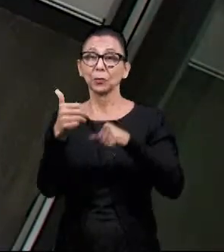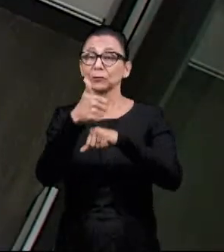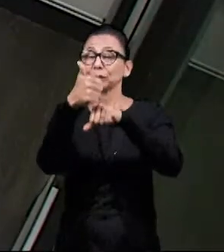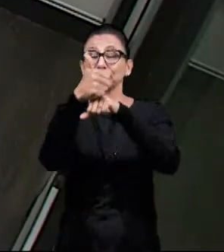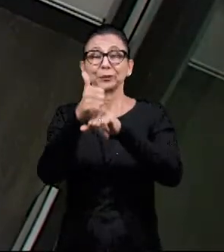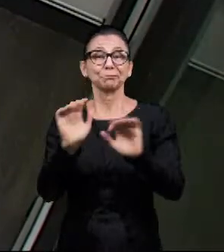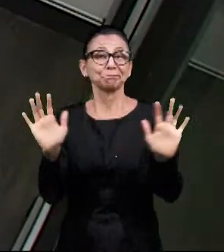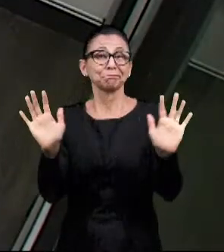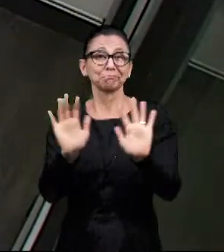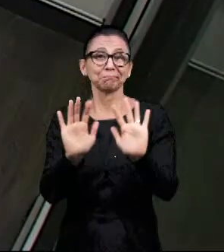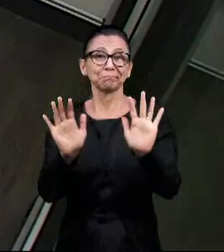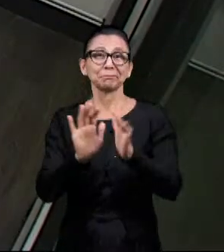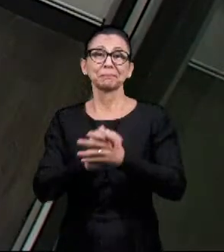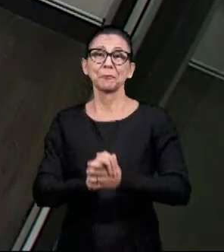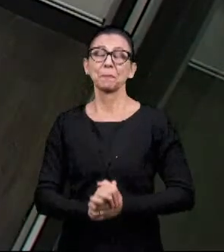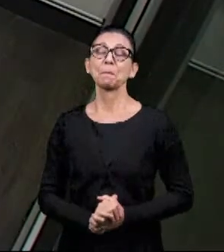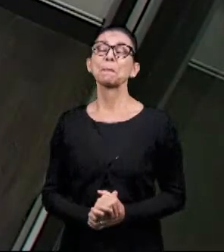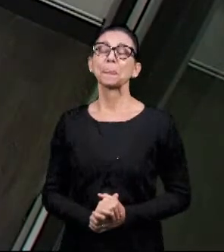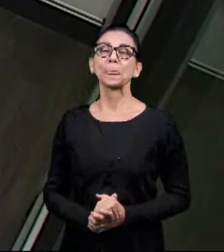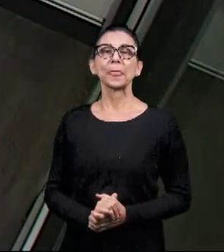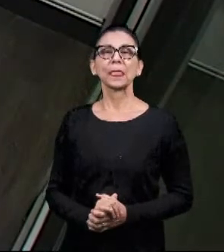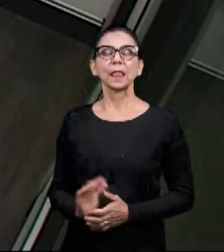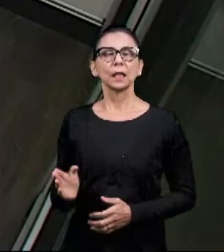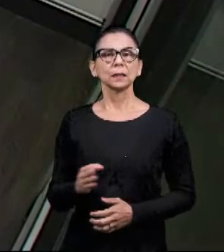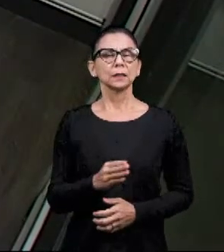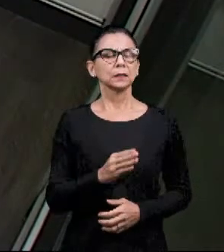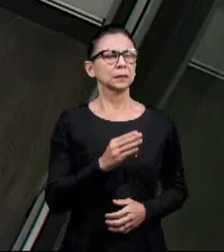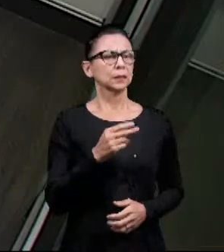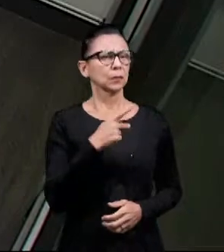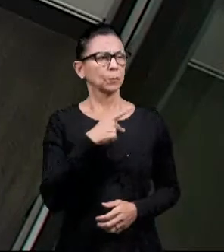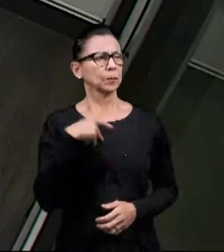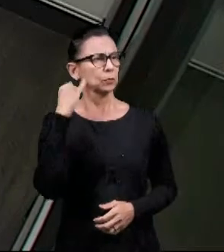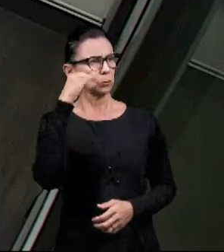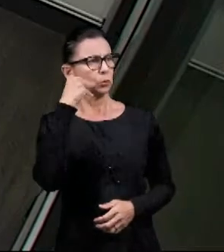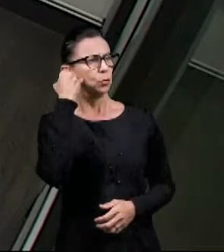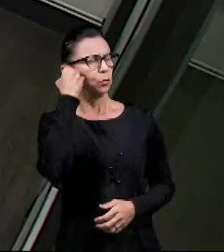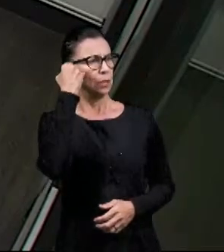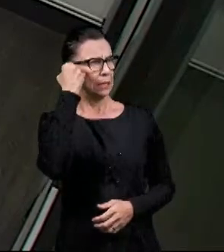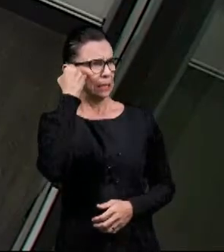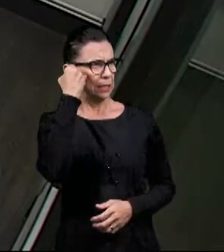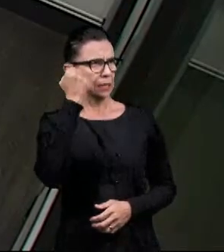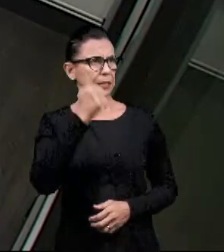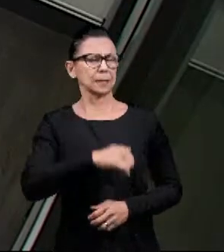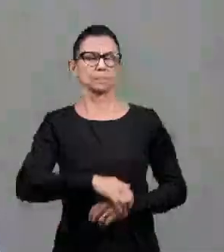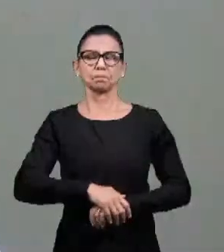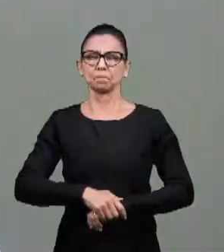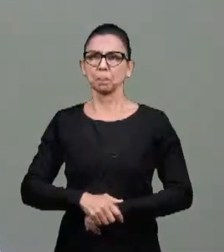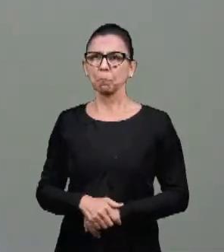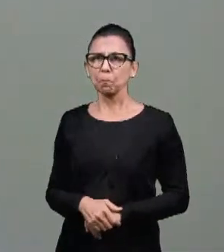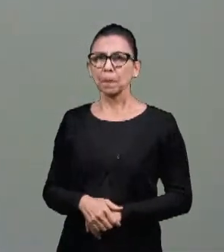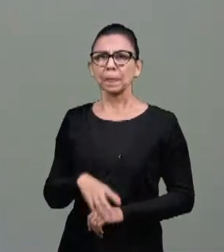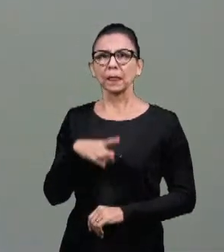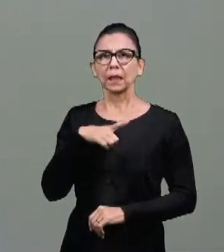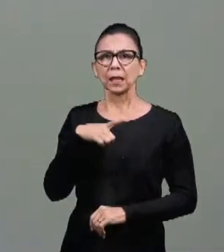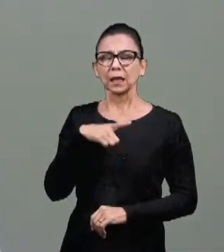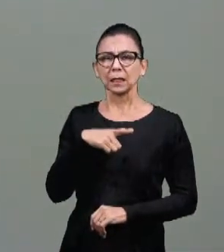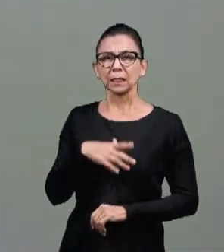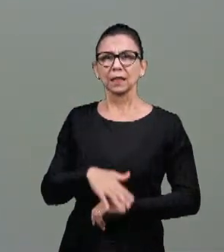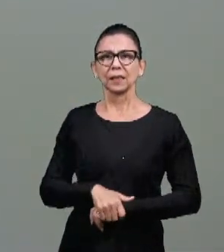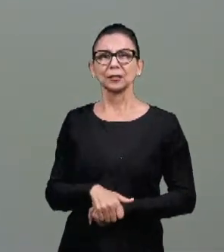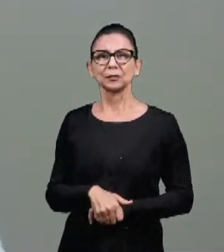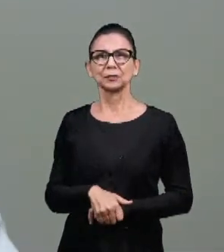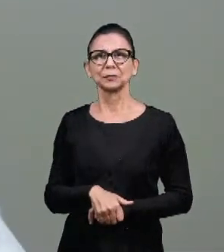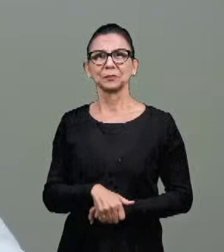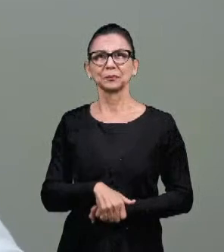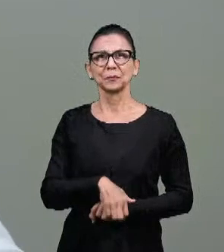vivo o tempo todo, né, pastor Josias? O que tem de irmãos no mundo inteiro que enviam mensagens dizendo: olha, nós oramos